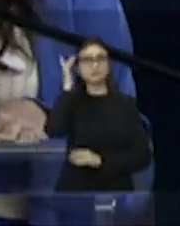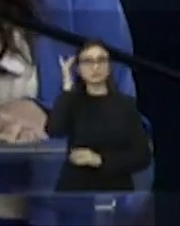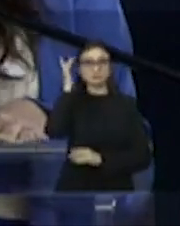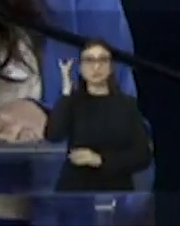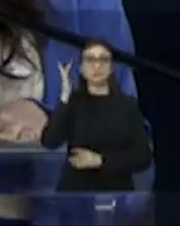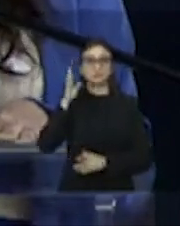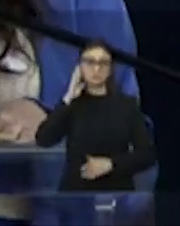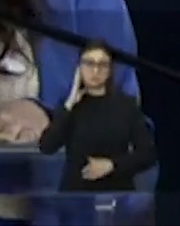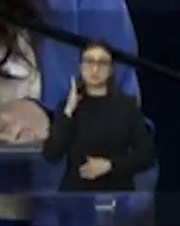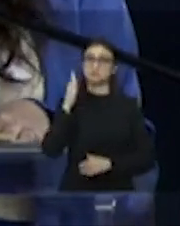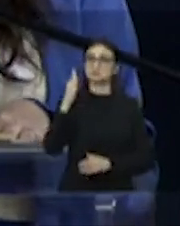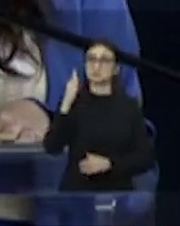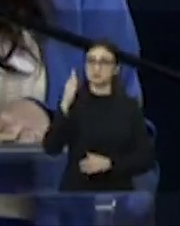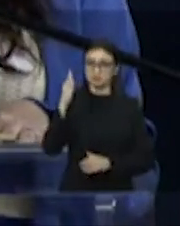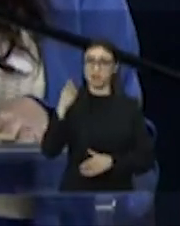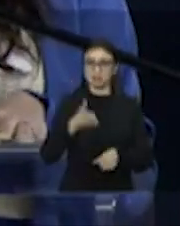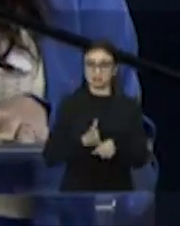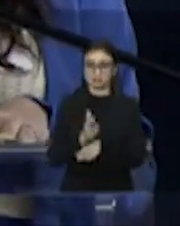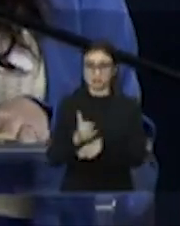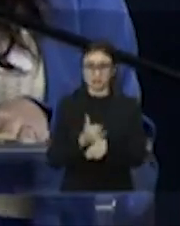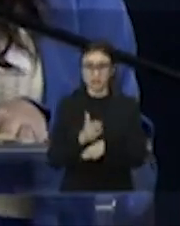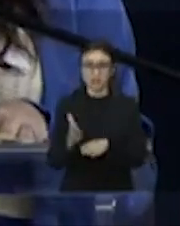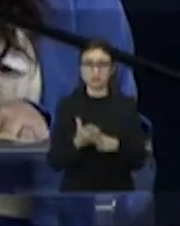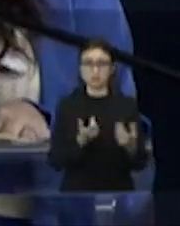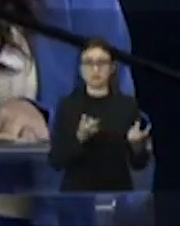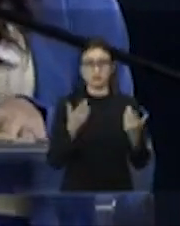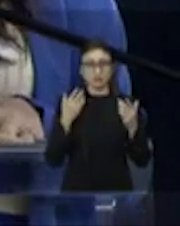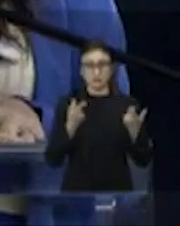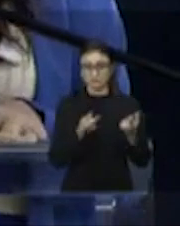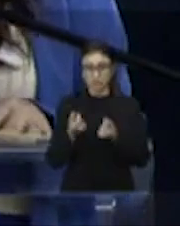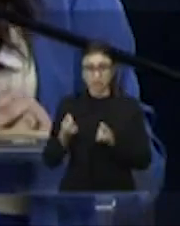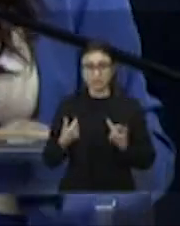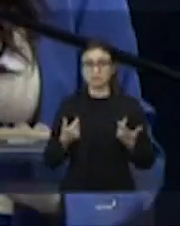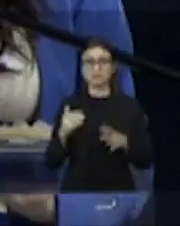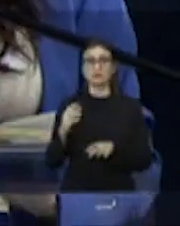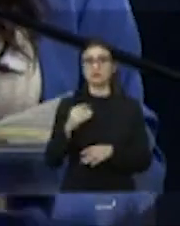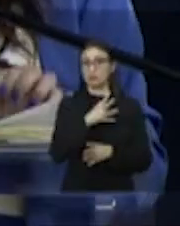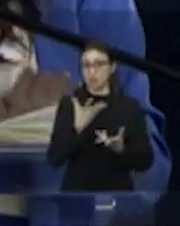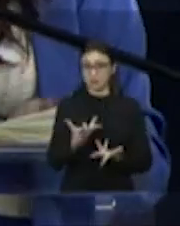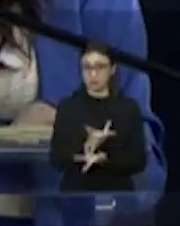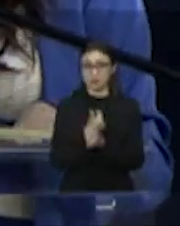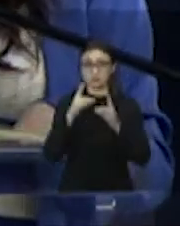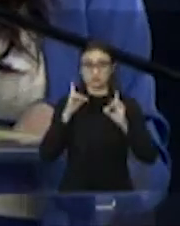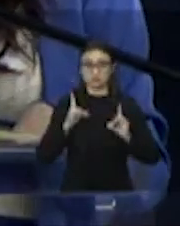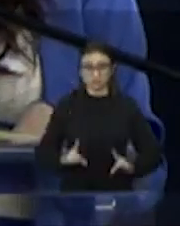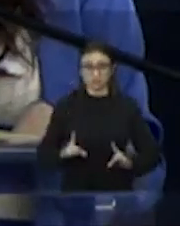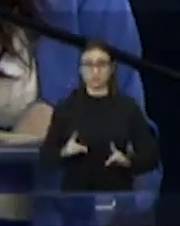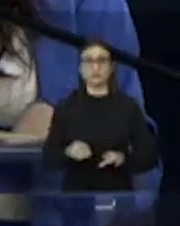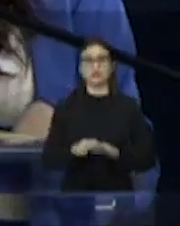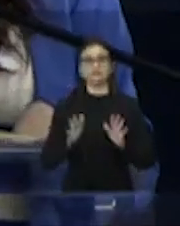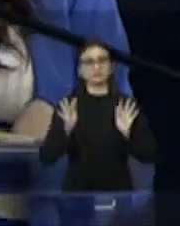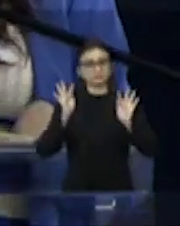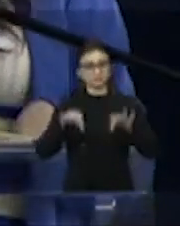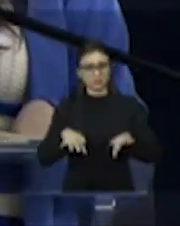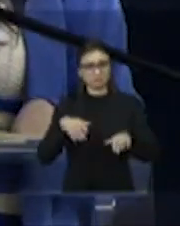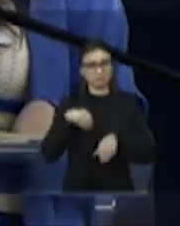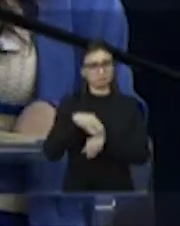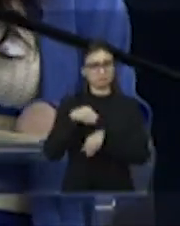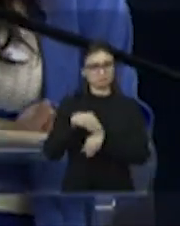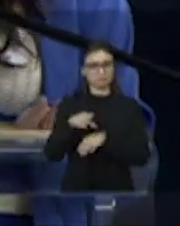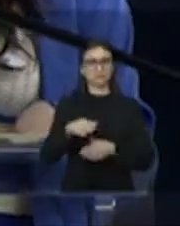princípios da disponibilidade, acessibilidade física e financeira, qualidade, segurança e dignidade. Encerro com algumas